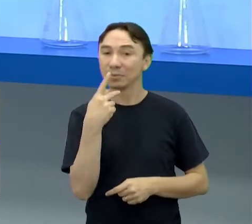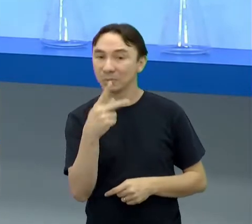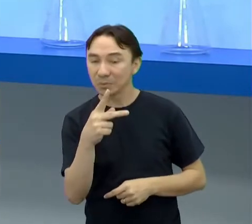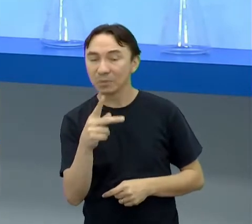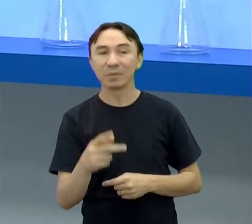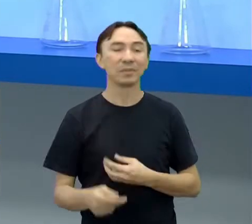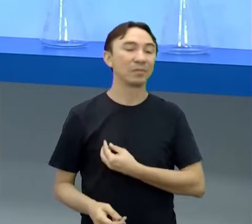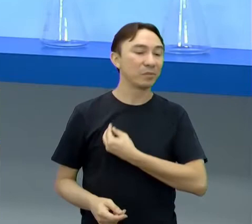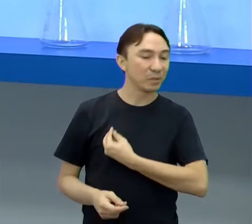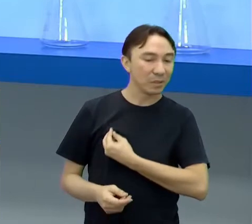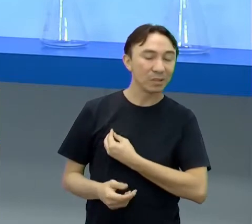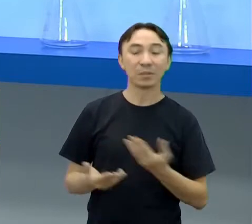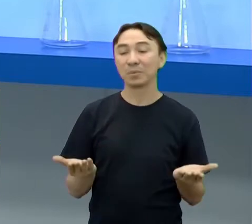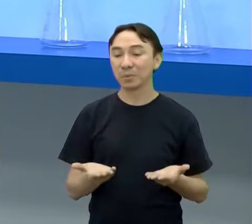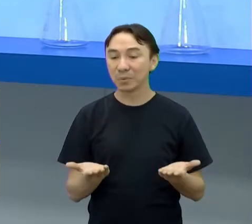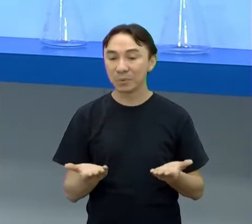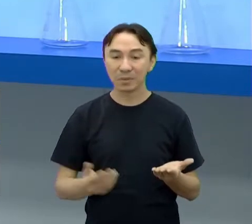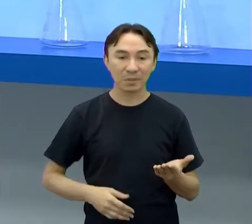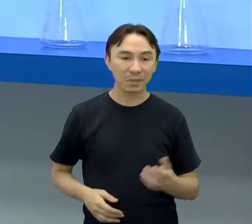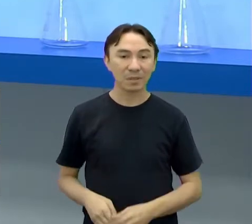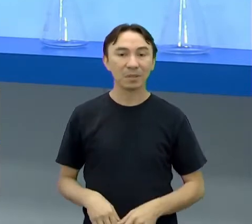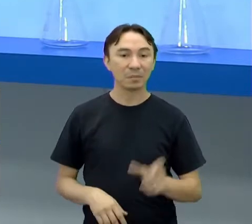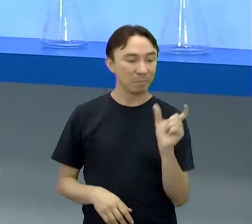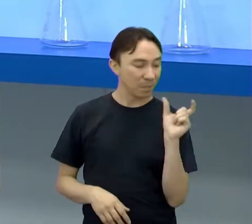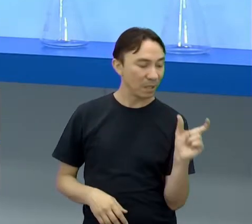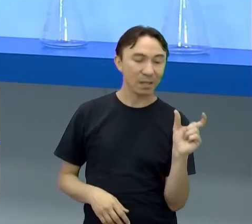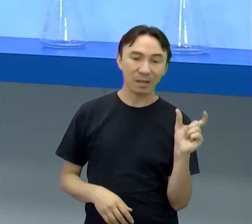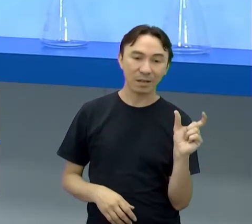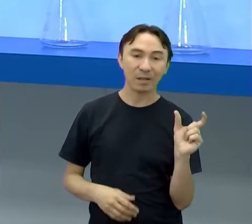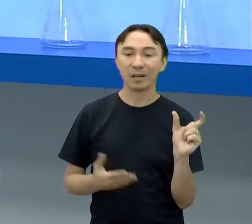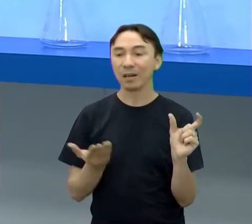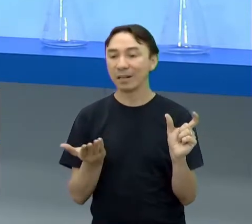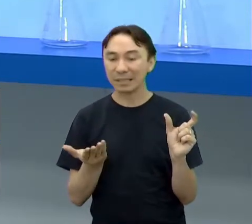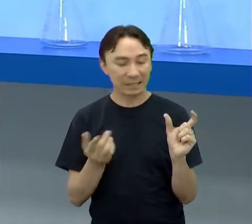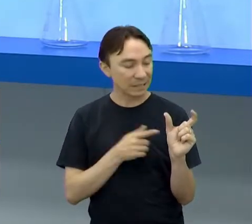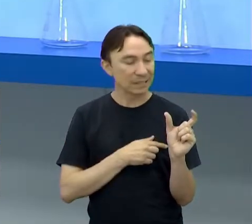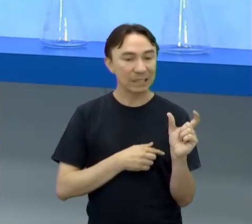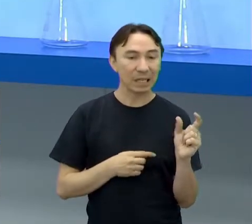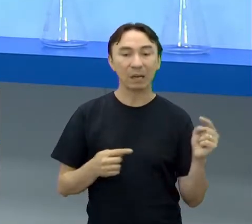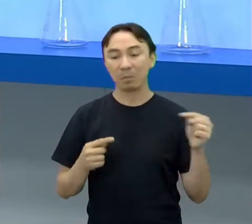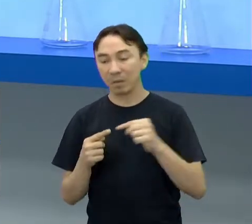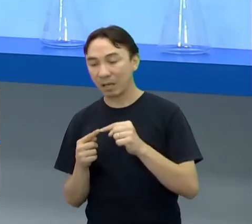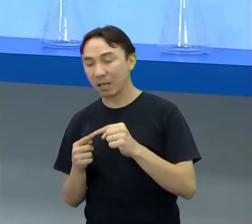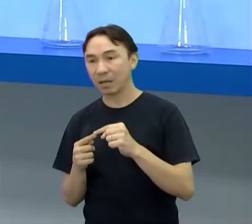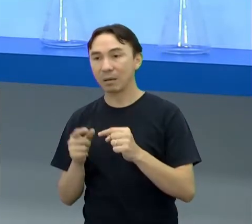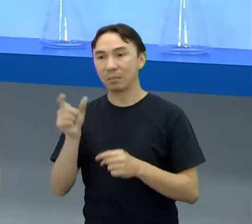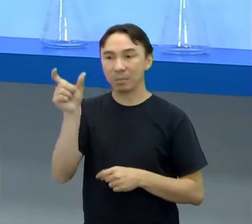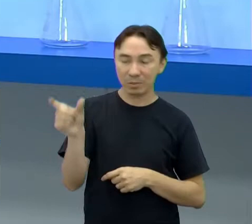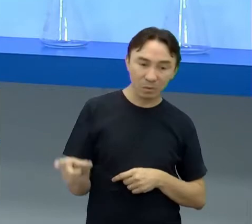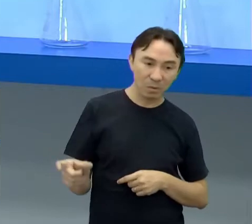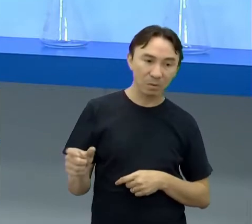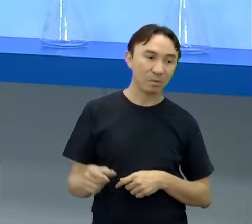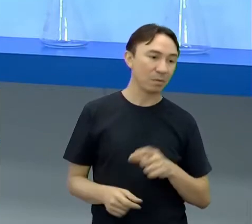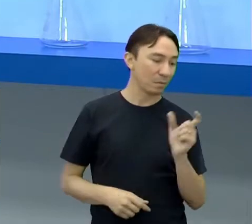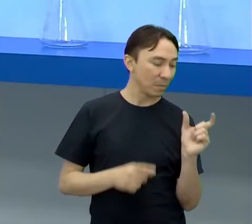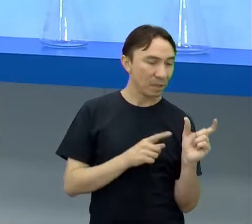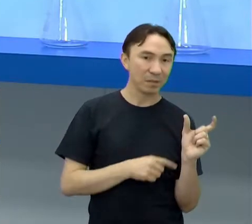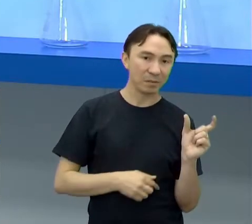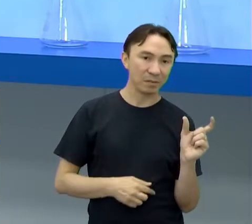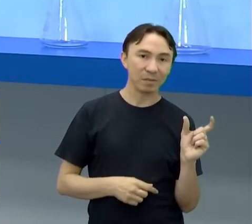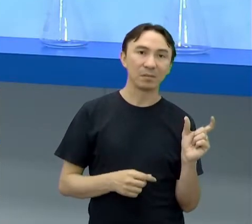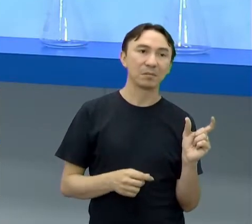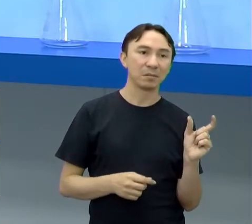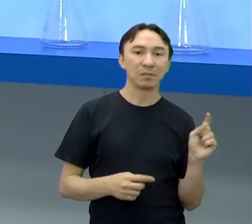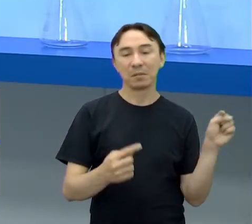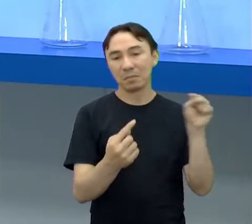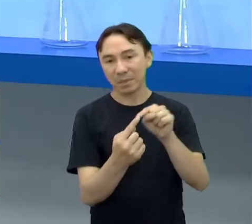você associa a palavra ao momento, por exemplo, a um objeto, a uma pessoa, porque sim, né? Existem diversas formas, um